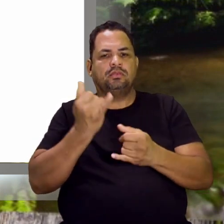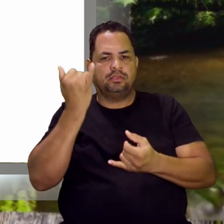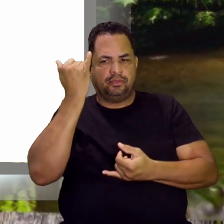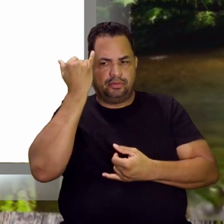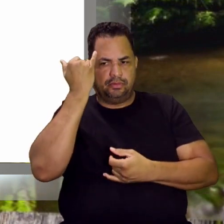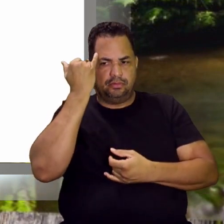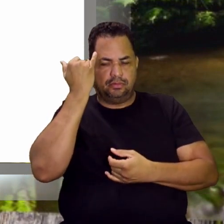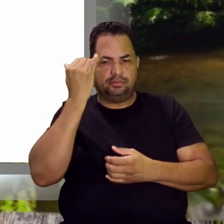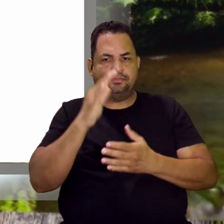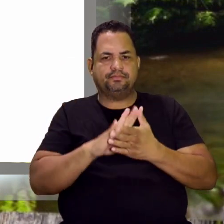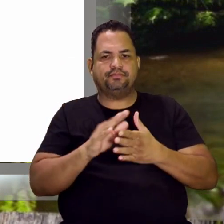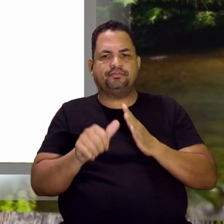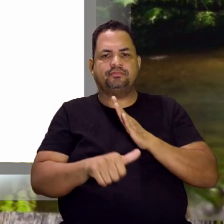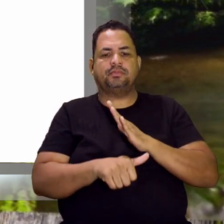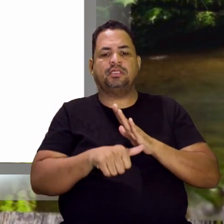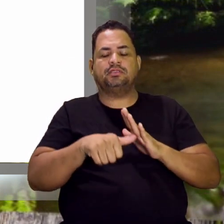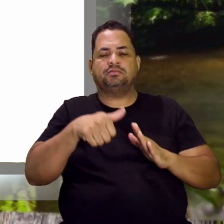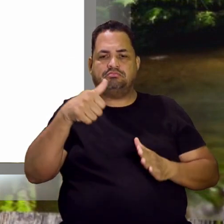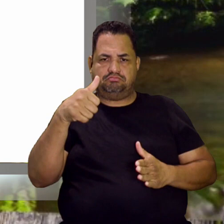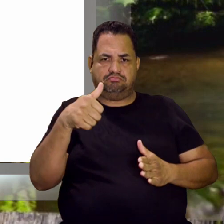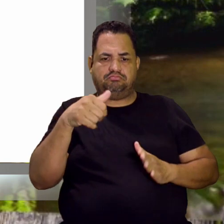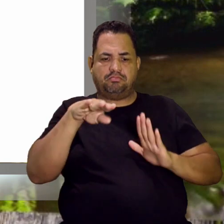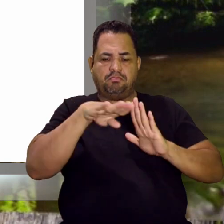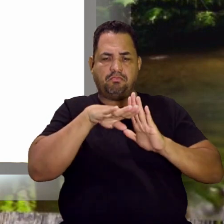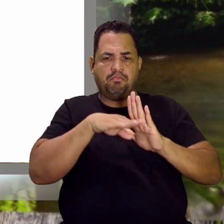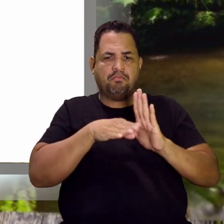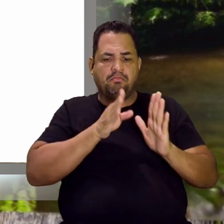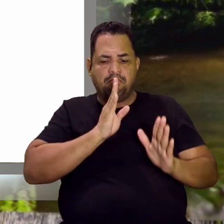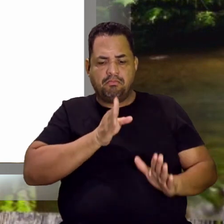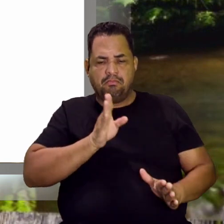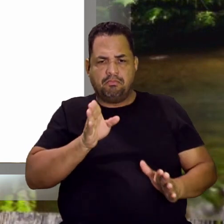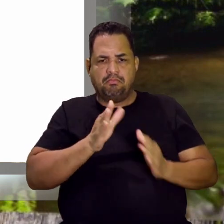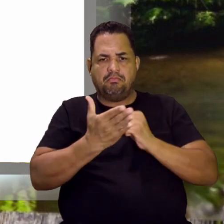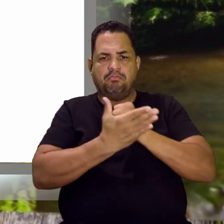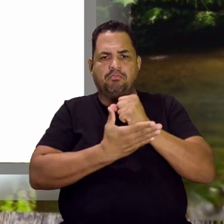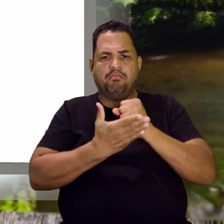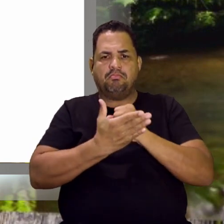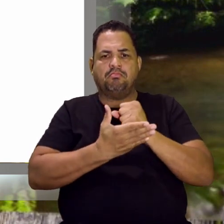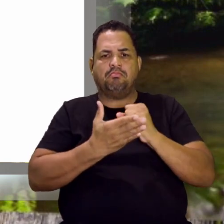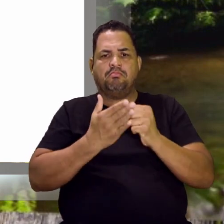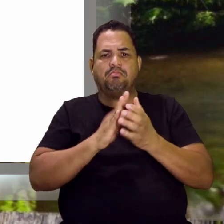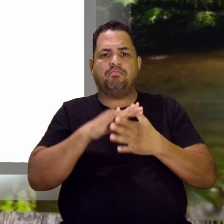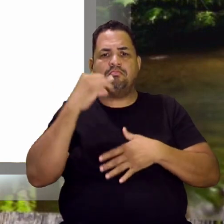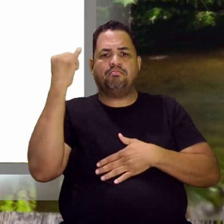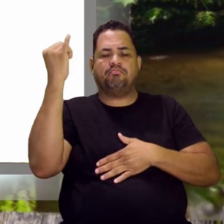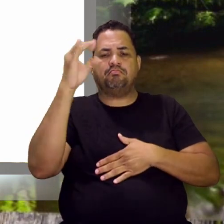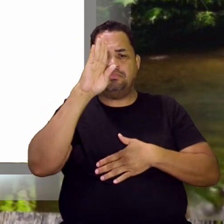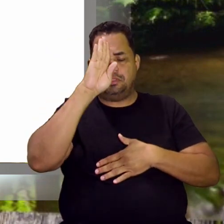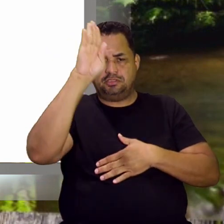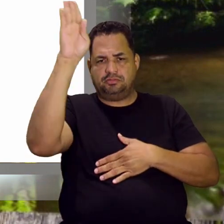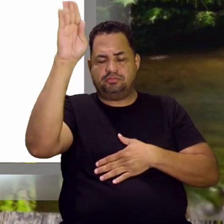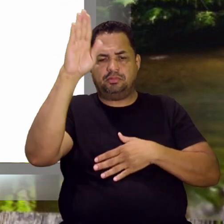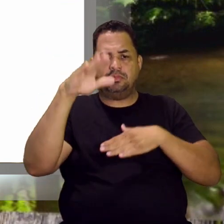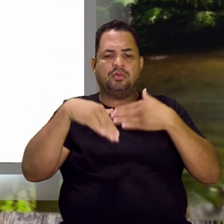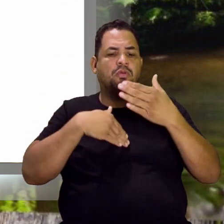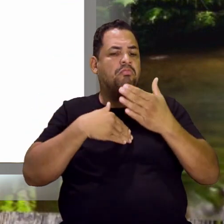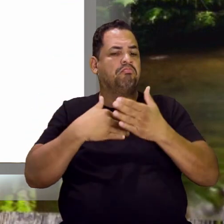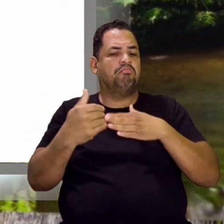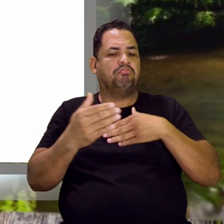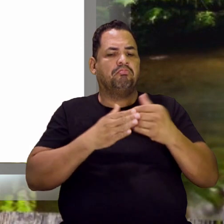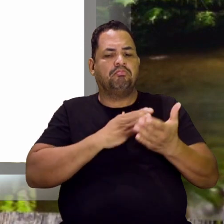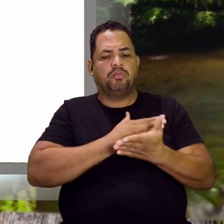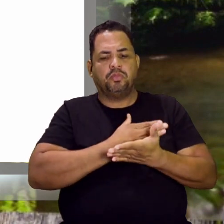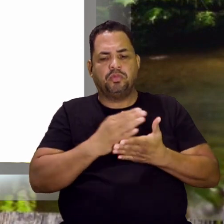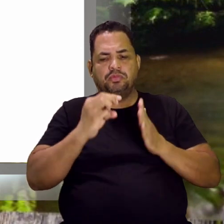Entendeu? Então, esse primeiro passo é um passo básico e crucial para qualquer início